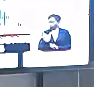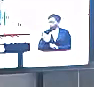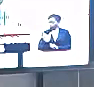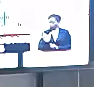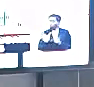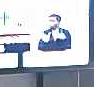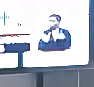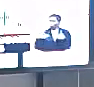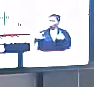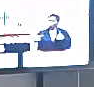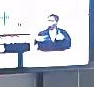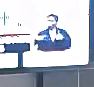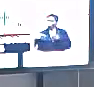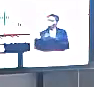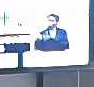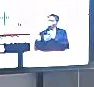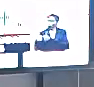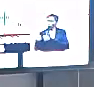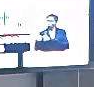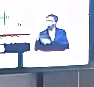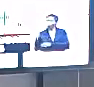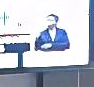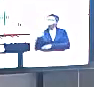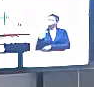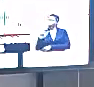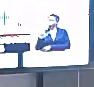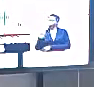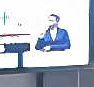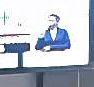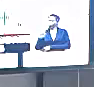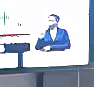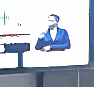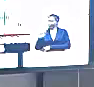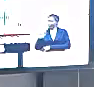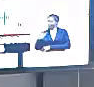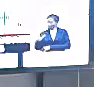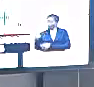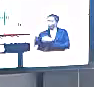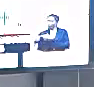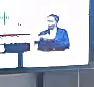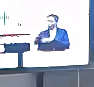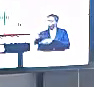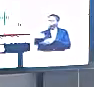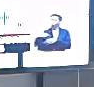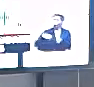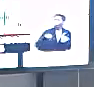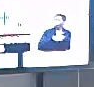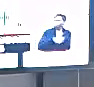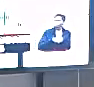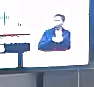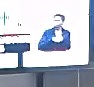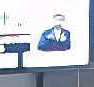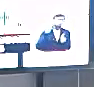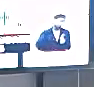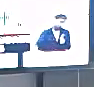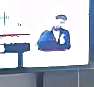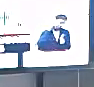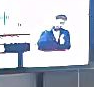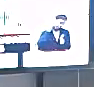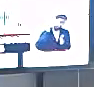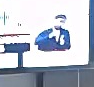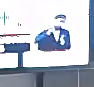a parar de Minas pago a metade aí fiquei sabendo lá lá